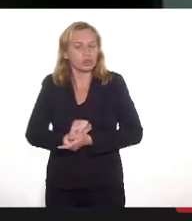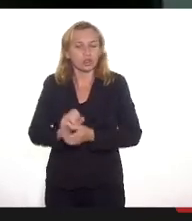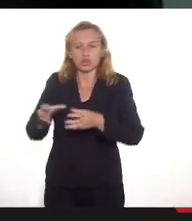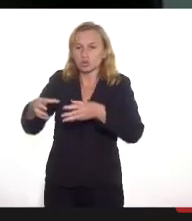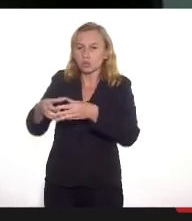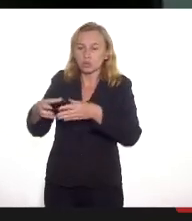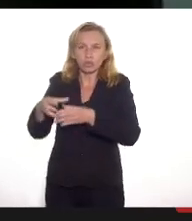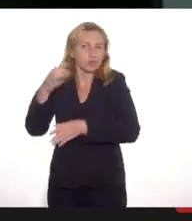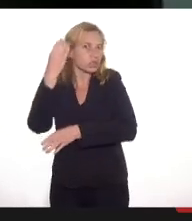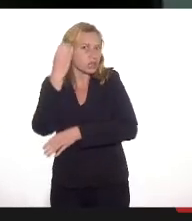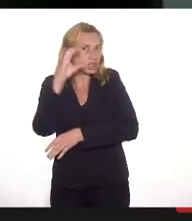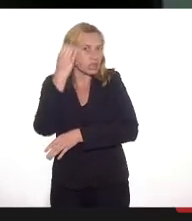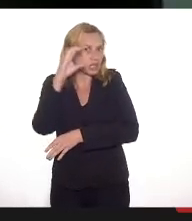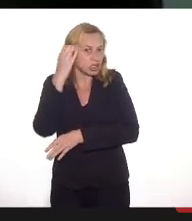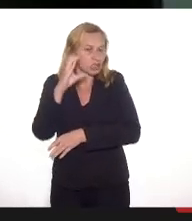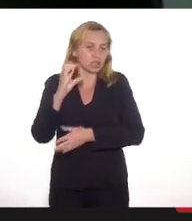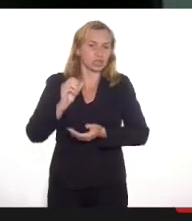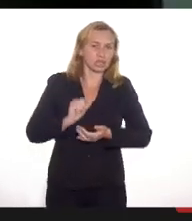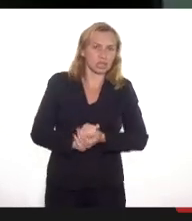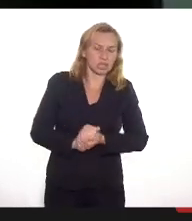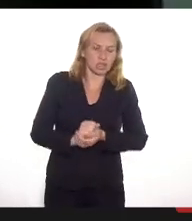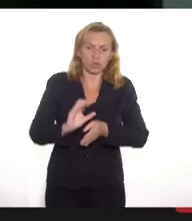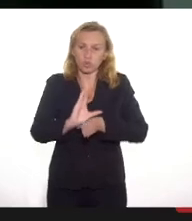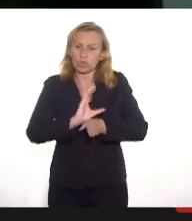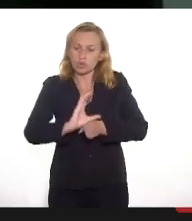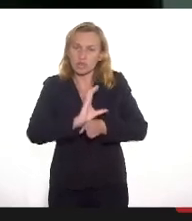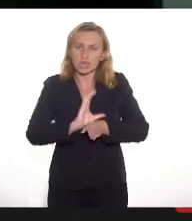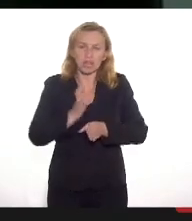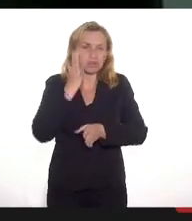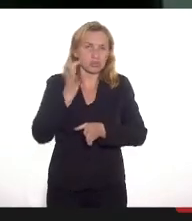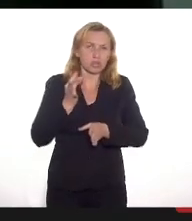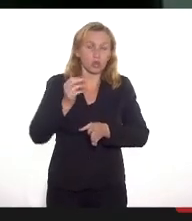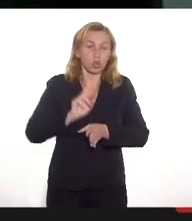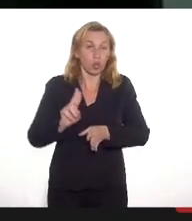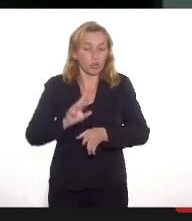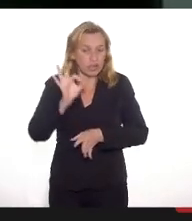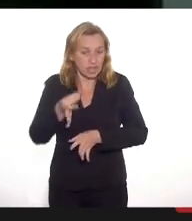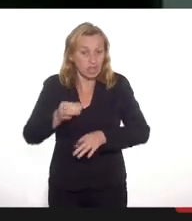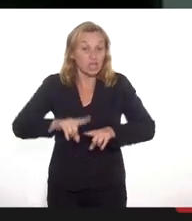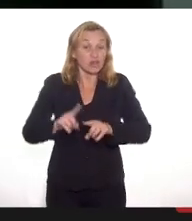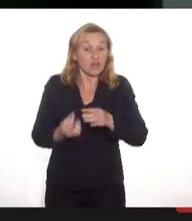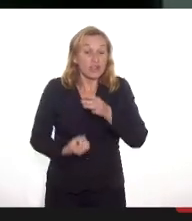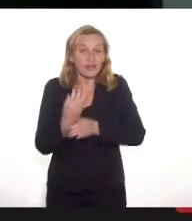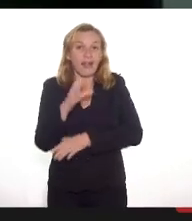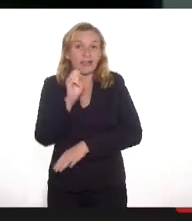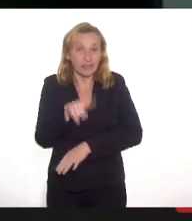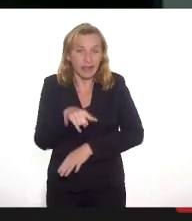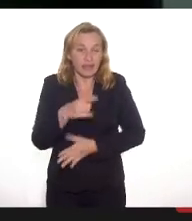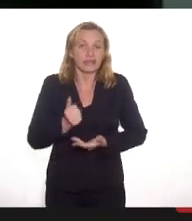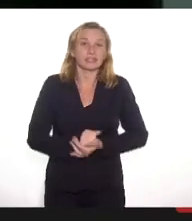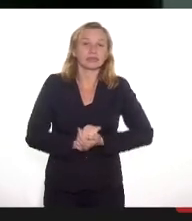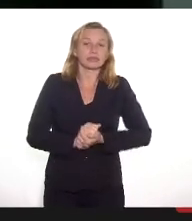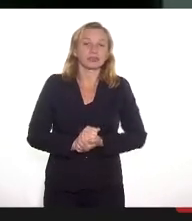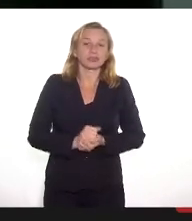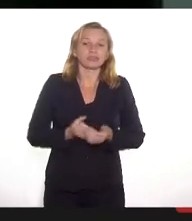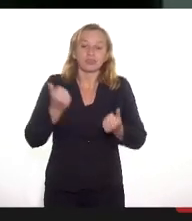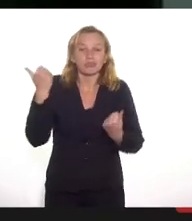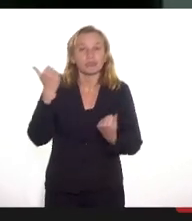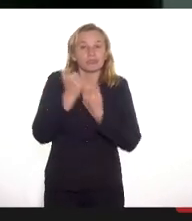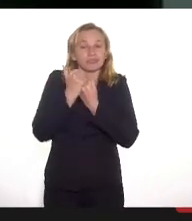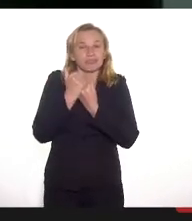comitê científico do Conselho consultivo Seja lá o nome que tenha que foi formado né Para